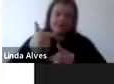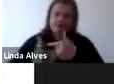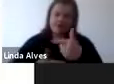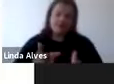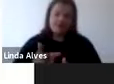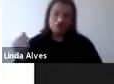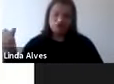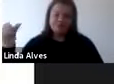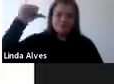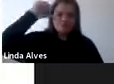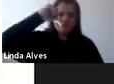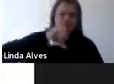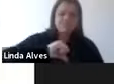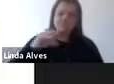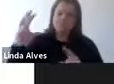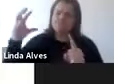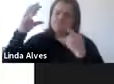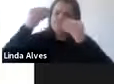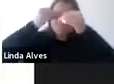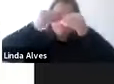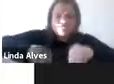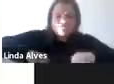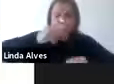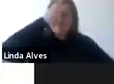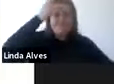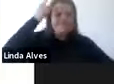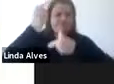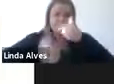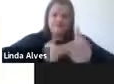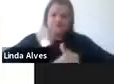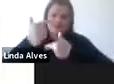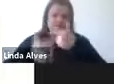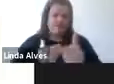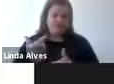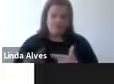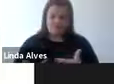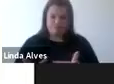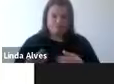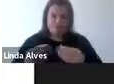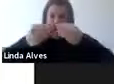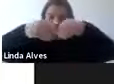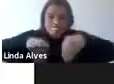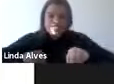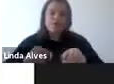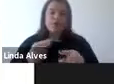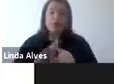maléfica ao trabalhador, ao movimento sindical, porque a Lei